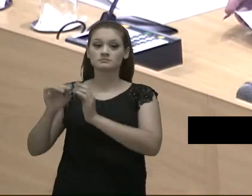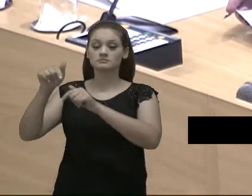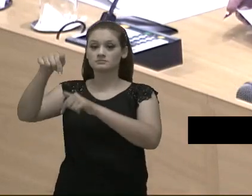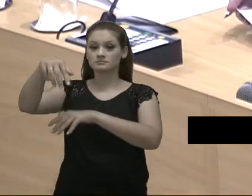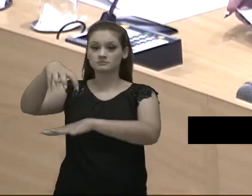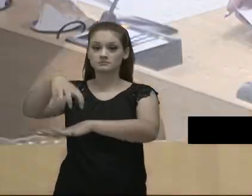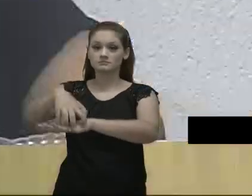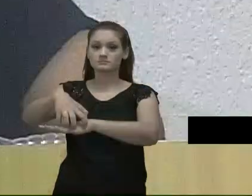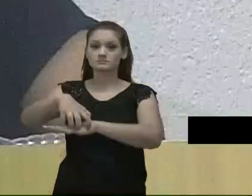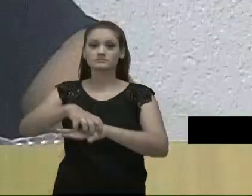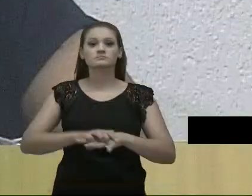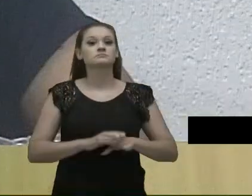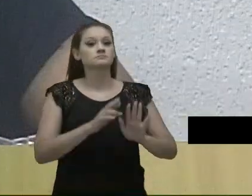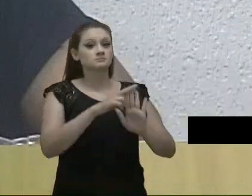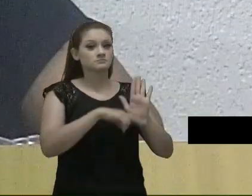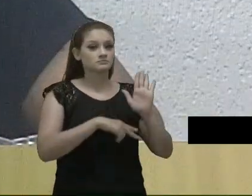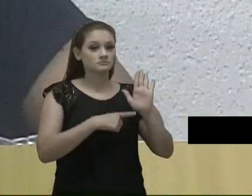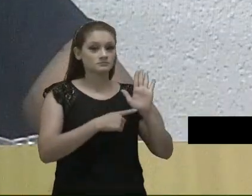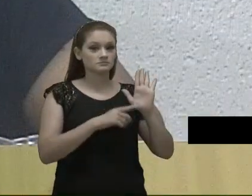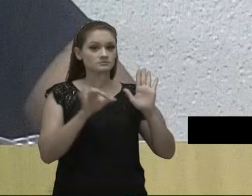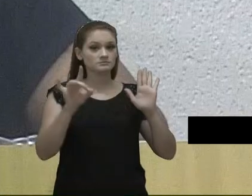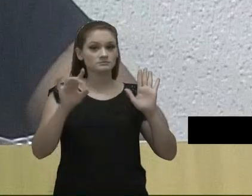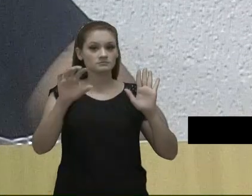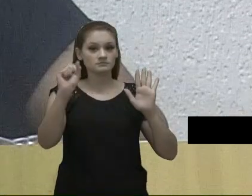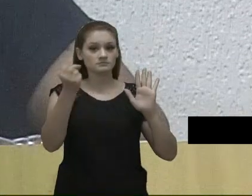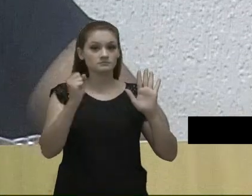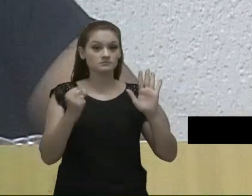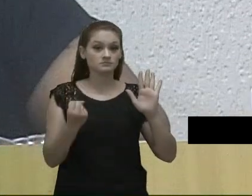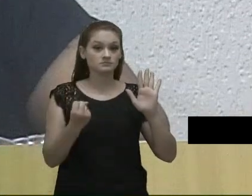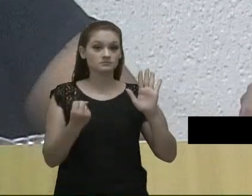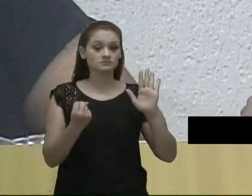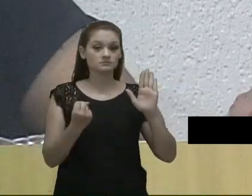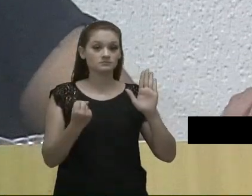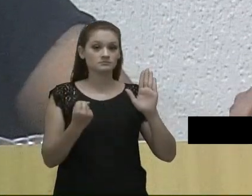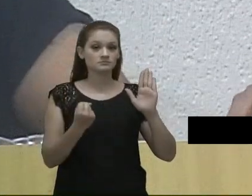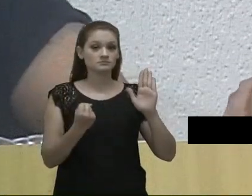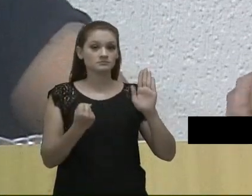Aqui no termo de referência são 8.